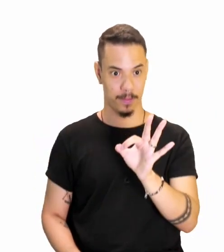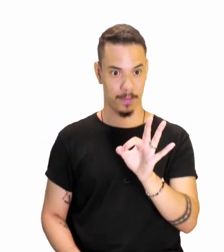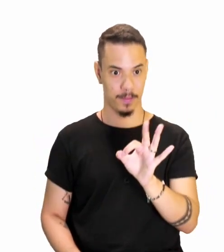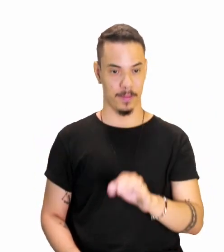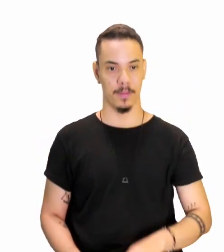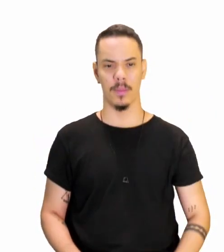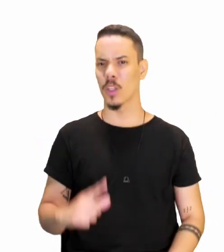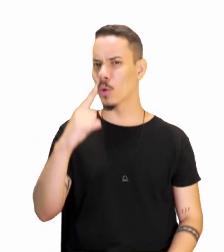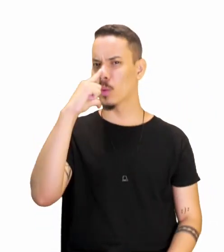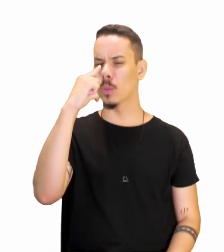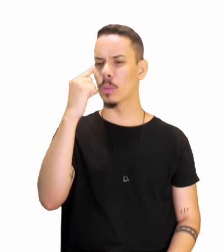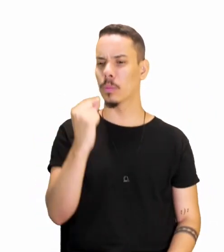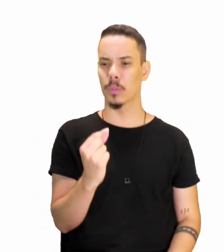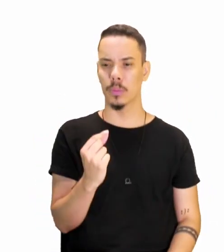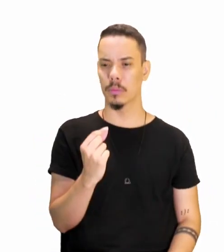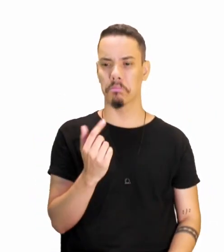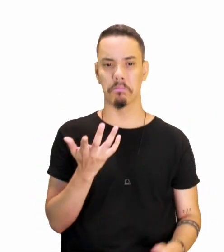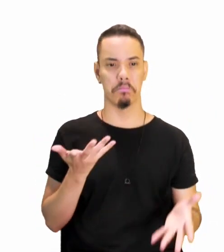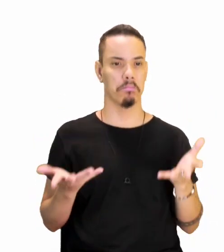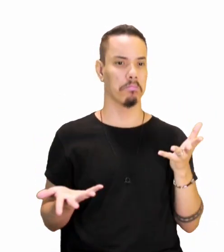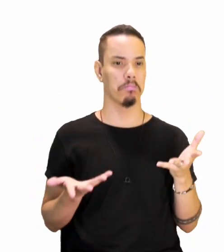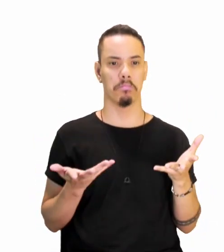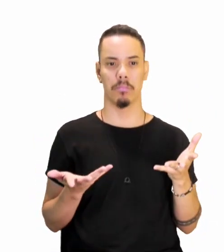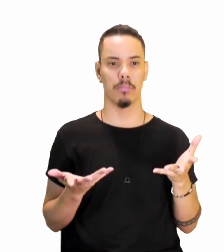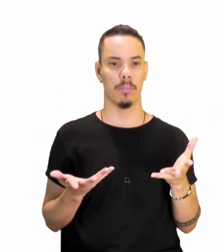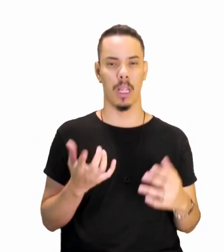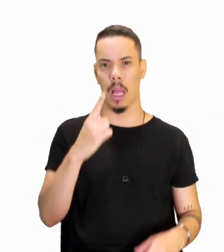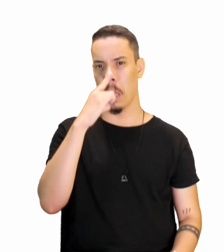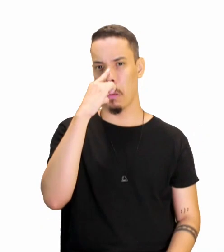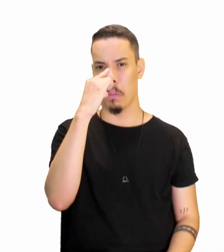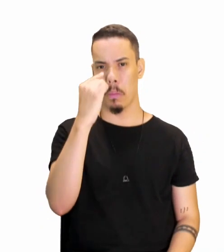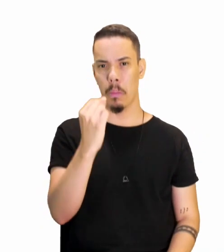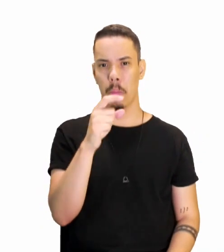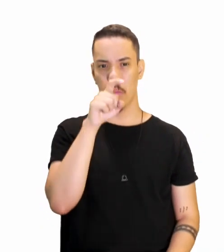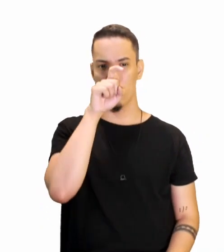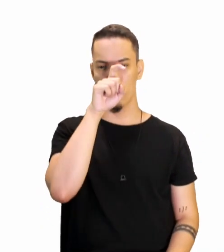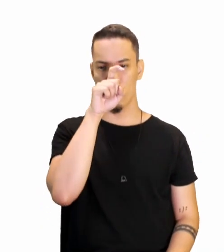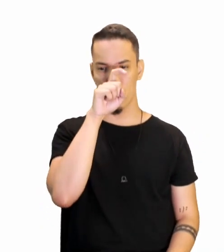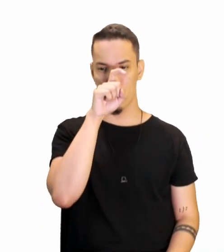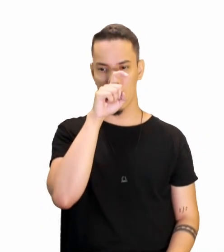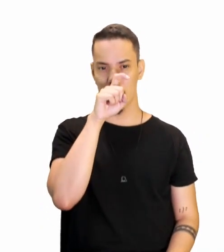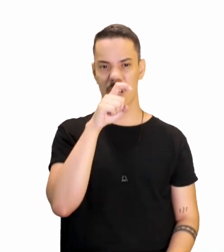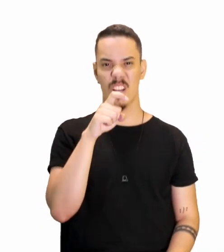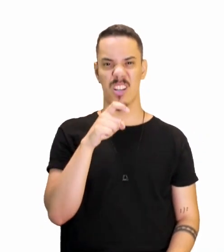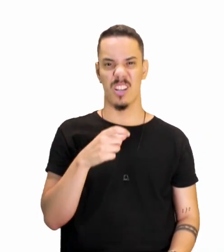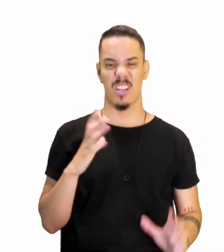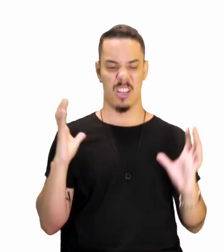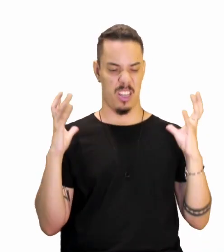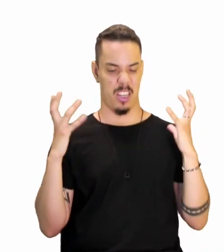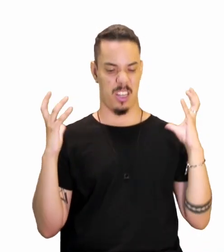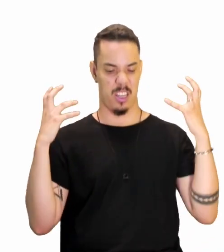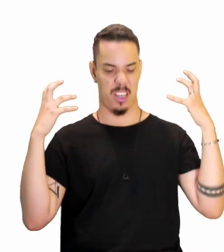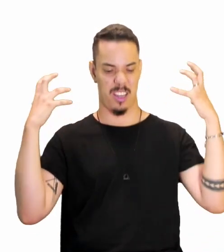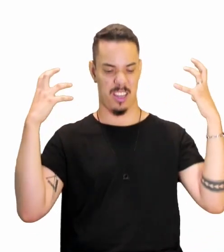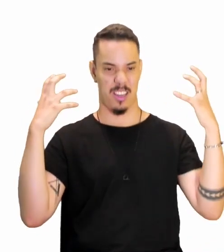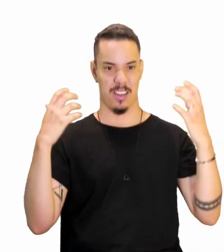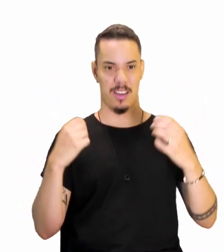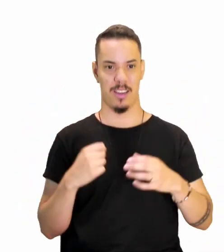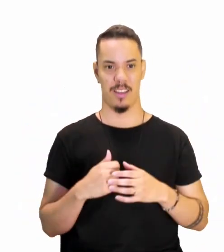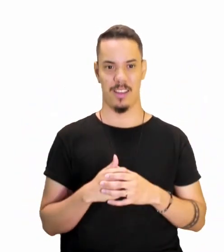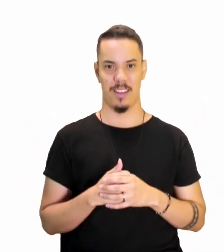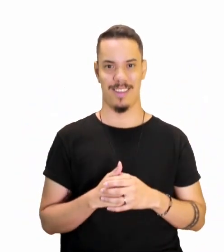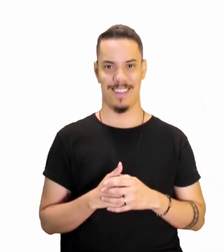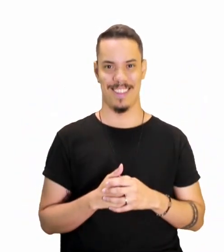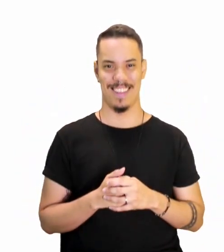E uma bruxa, que seria essa bruxa? Aquela lá, a Malévola, nem sei se eu falei o